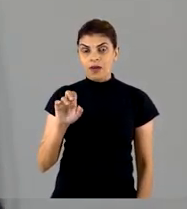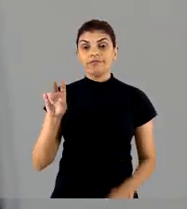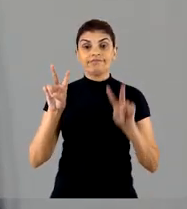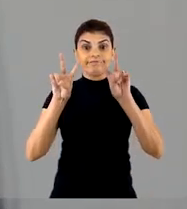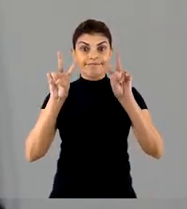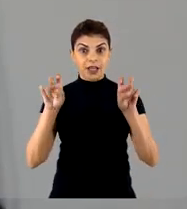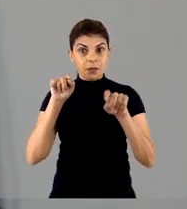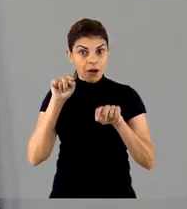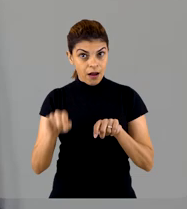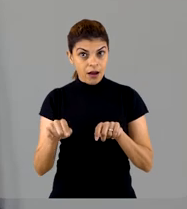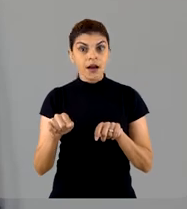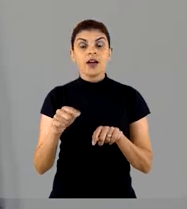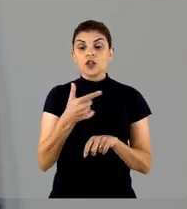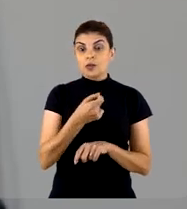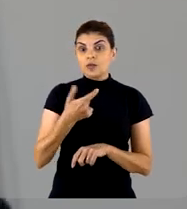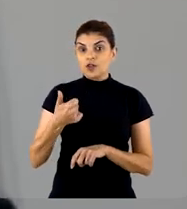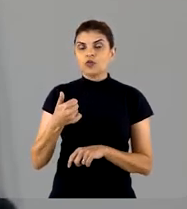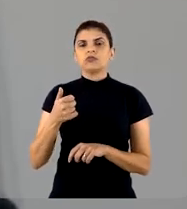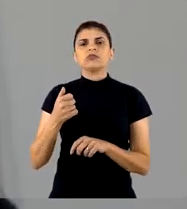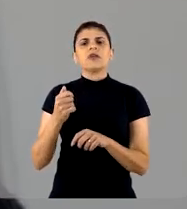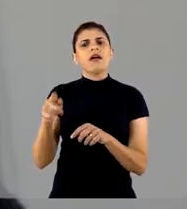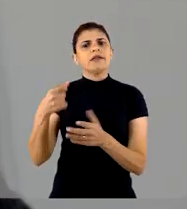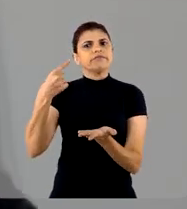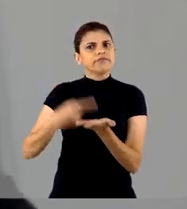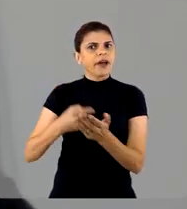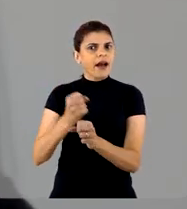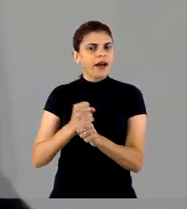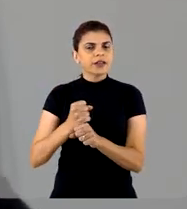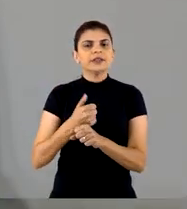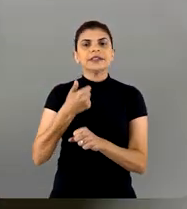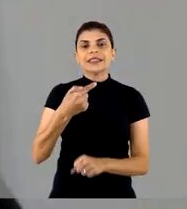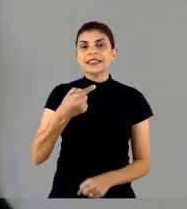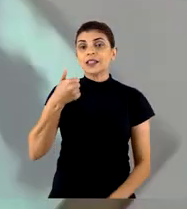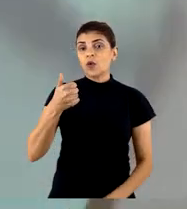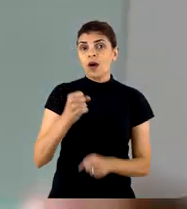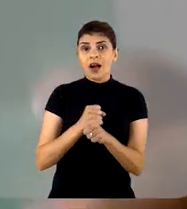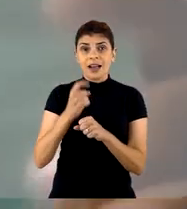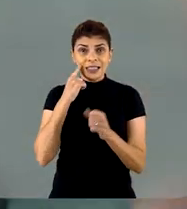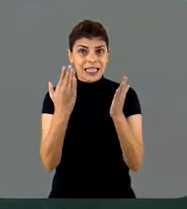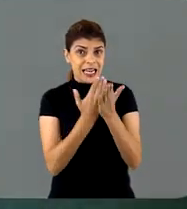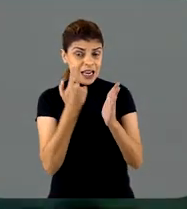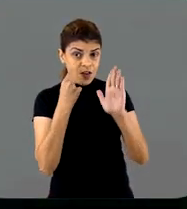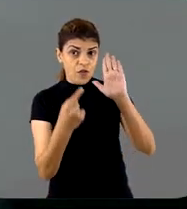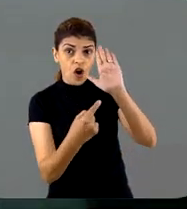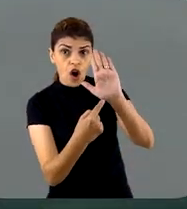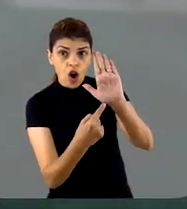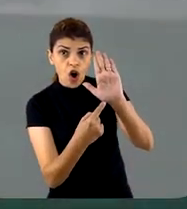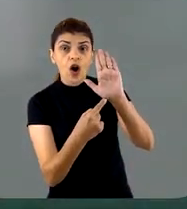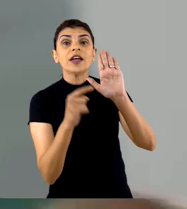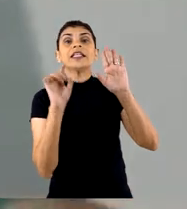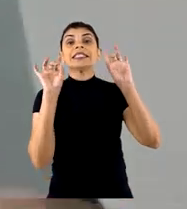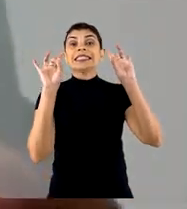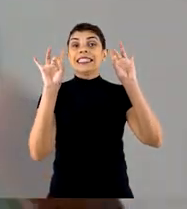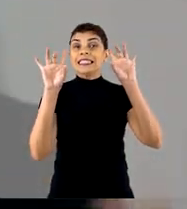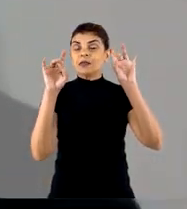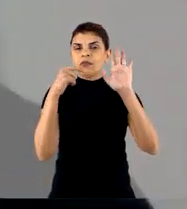em 2021 faz 75 anos. Nesse livro, esse aqui, essa edição especial, tem